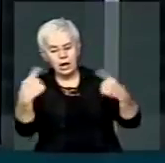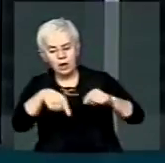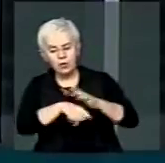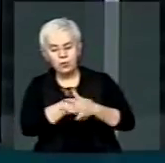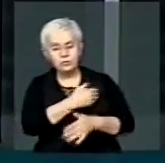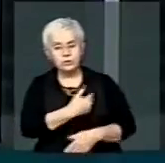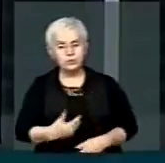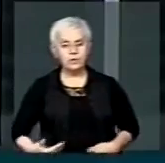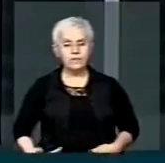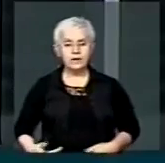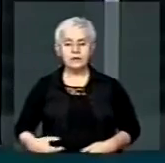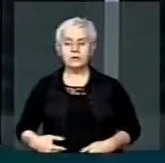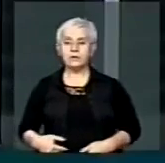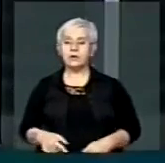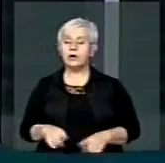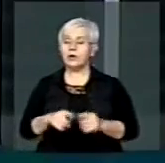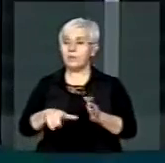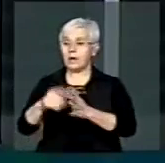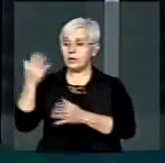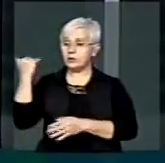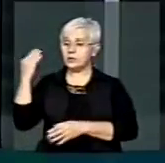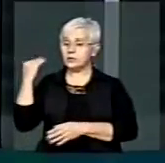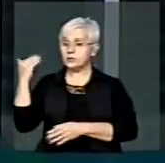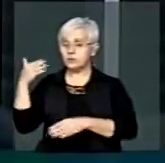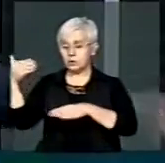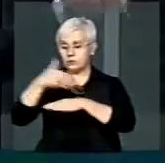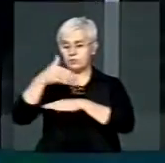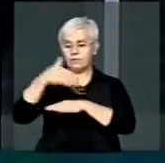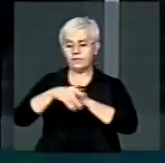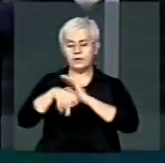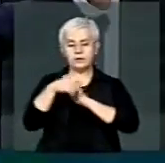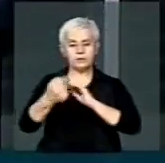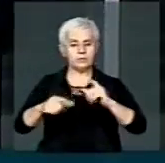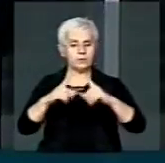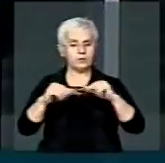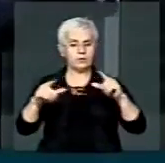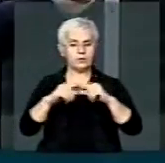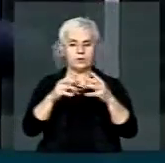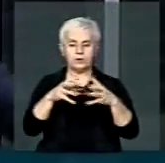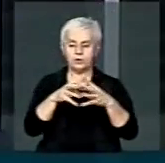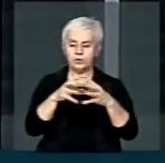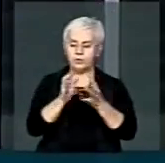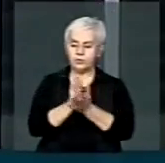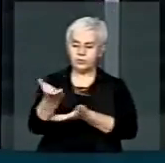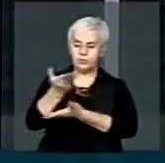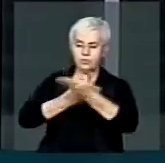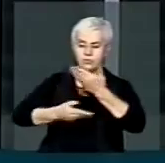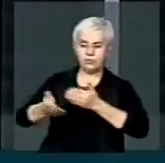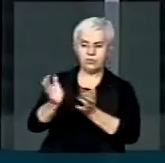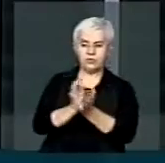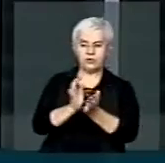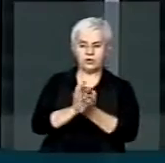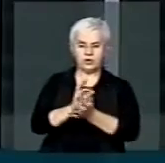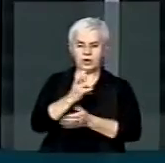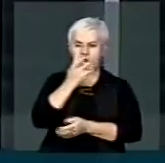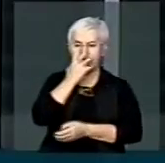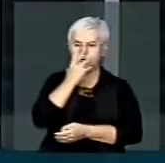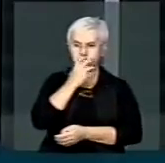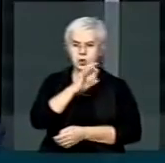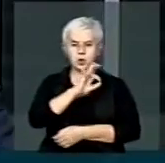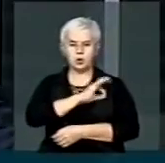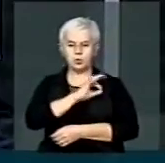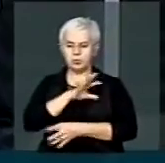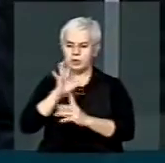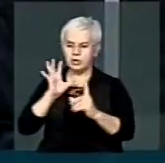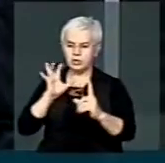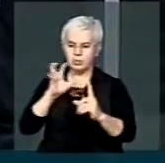quando compareciam em Brasília, nas antigas marchas, eram recebidos pelos cachorros, pela polícia, sequer